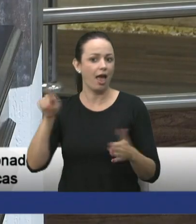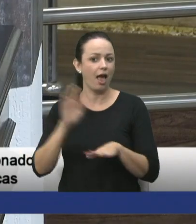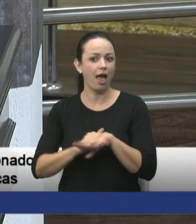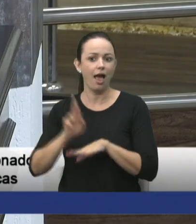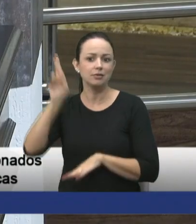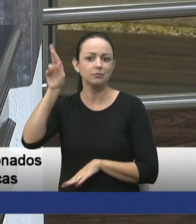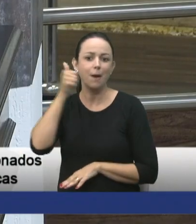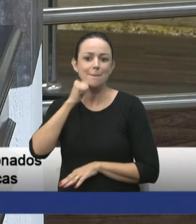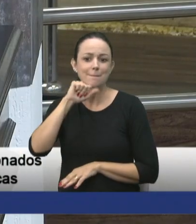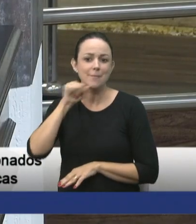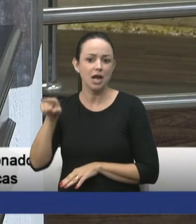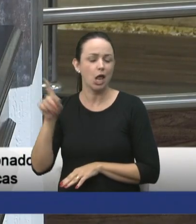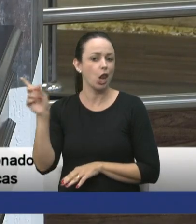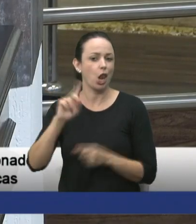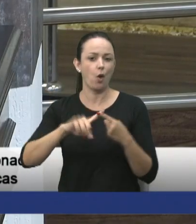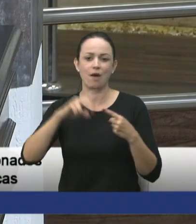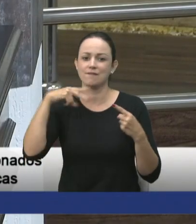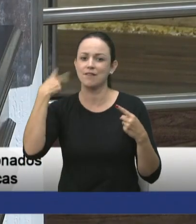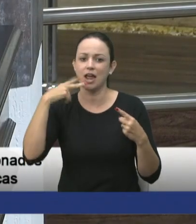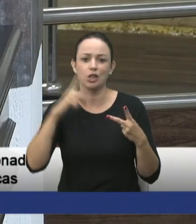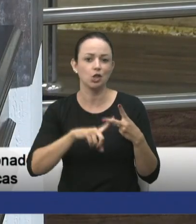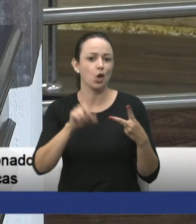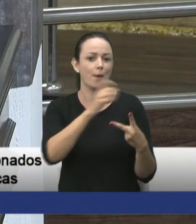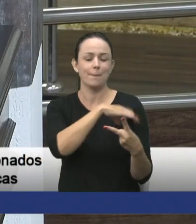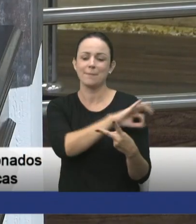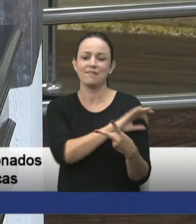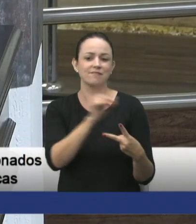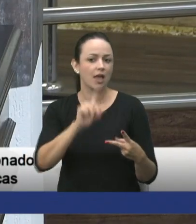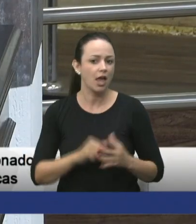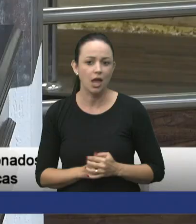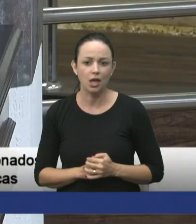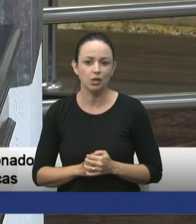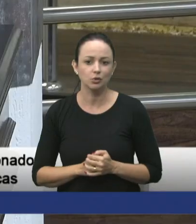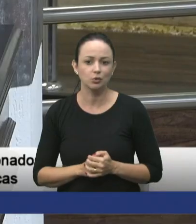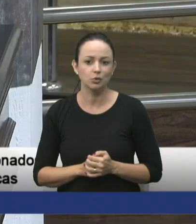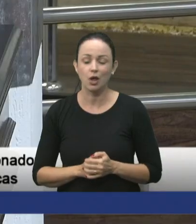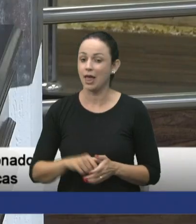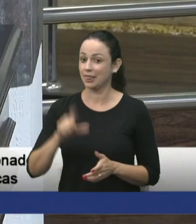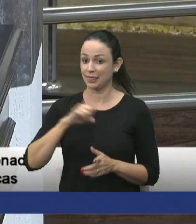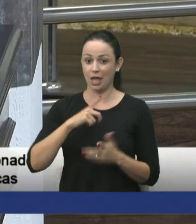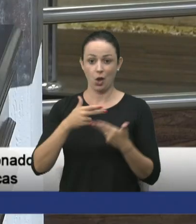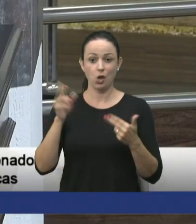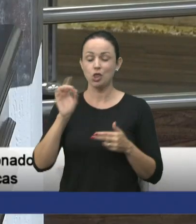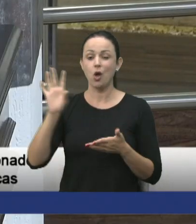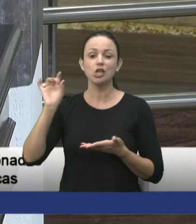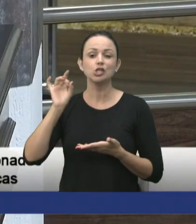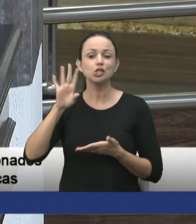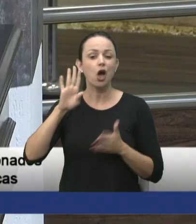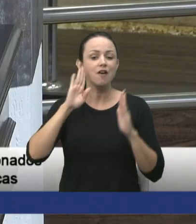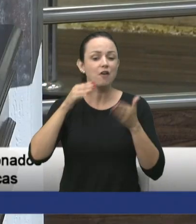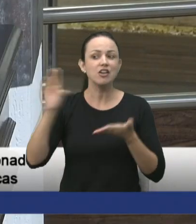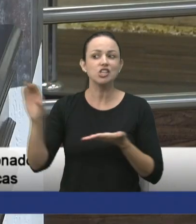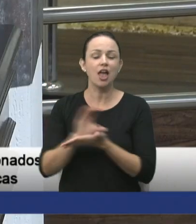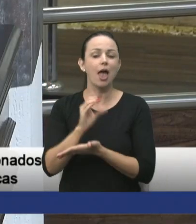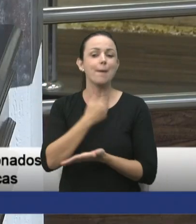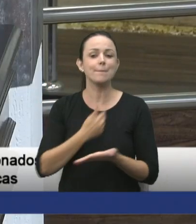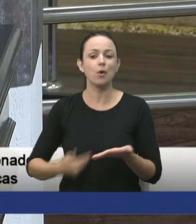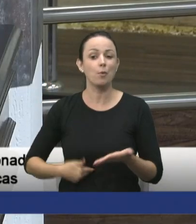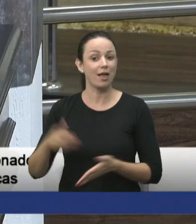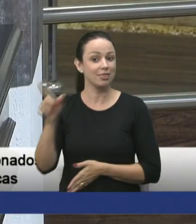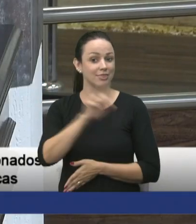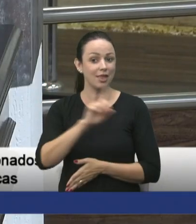não é do vereador, do prefeito. Tem papel que não é da verba pública. Tem papel que é